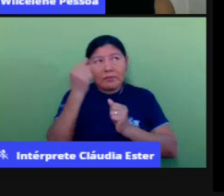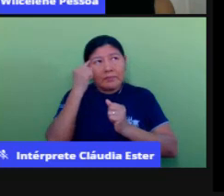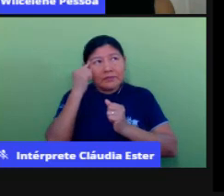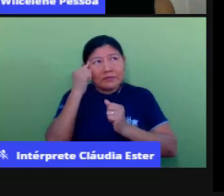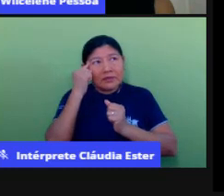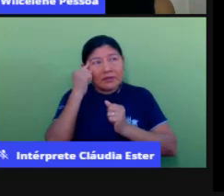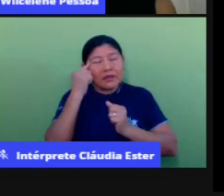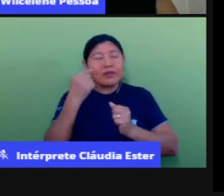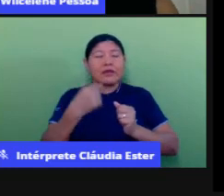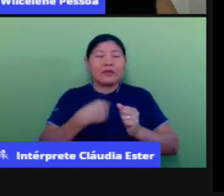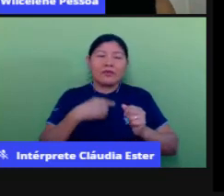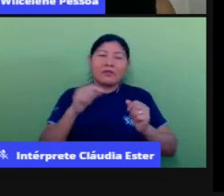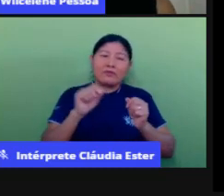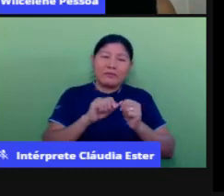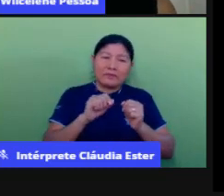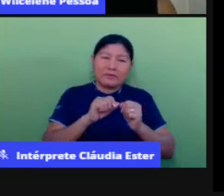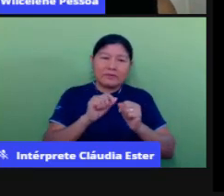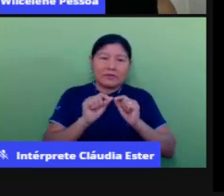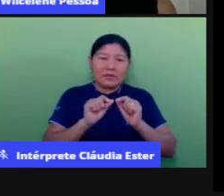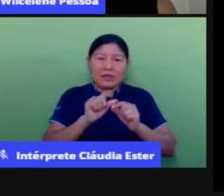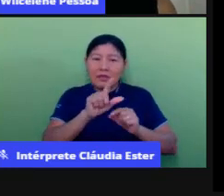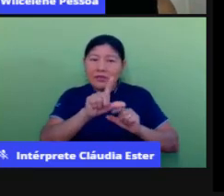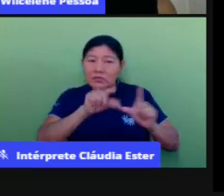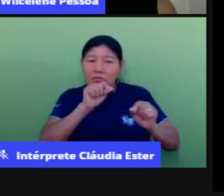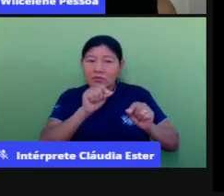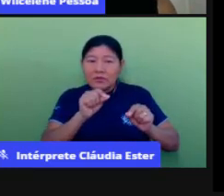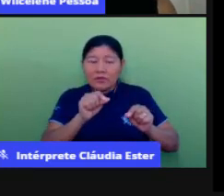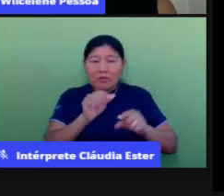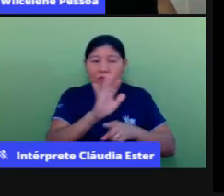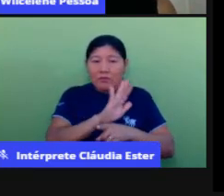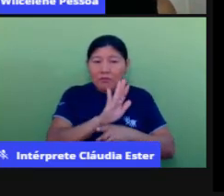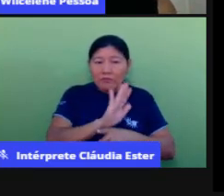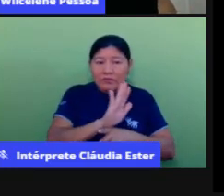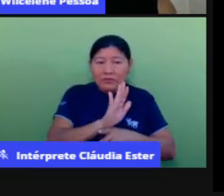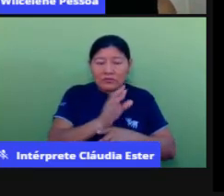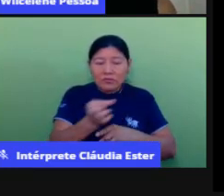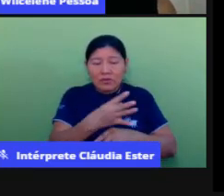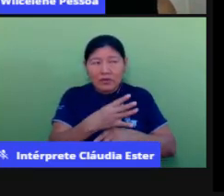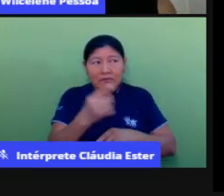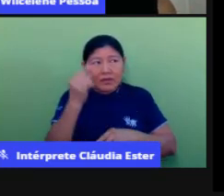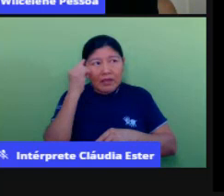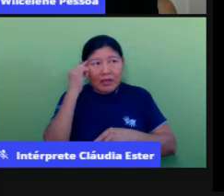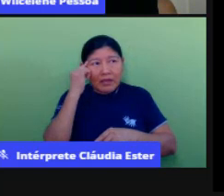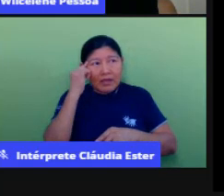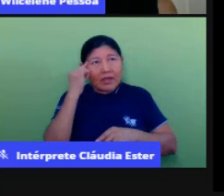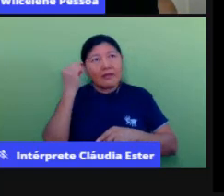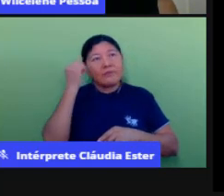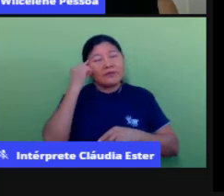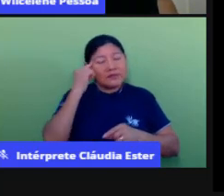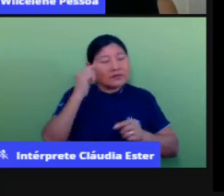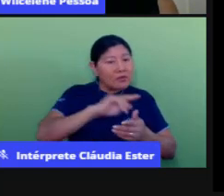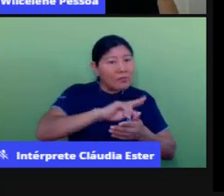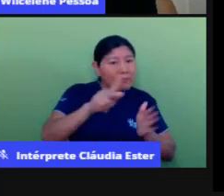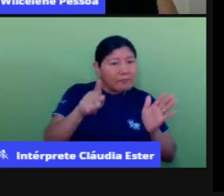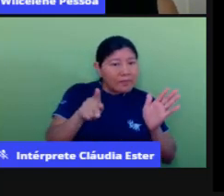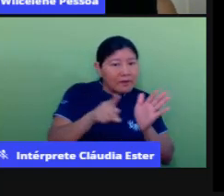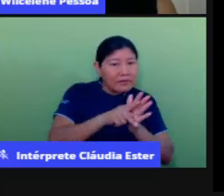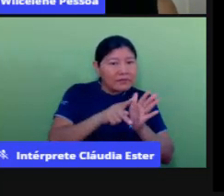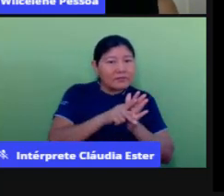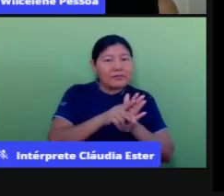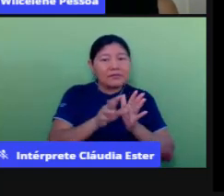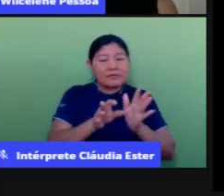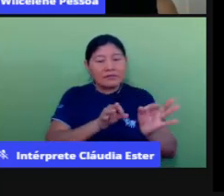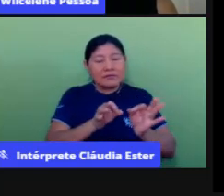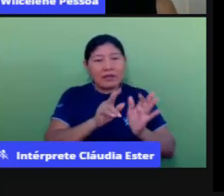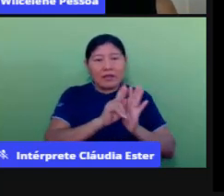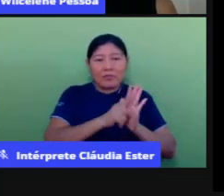eu mandei esse vídeo por isso, por aquilo. Lembra da intencionalidade pedagógica, que quando a gente faz o nosso planejamento, tudo que a gente pensa,